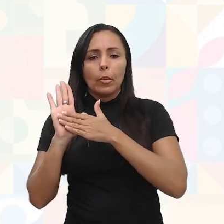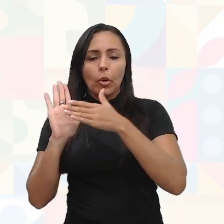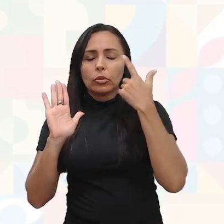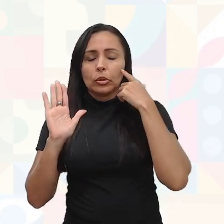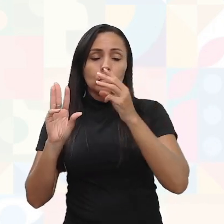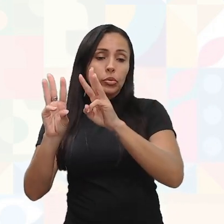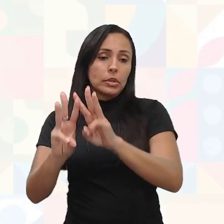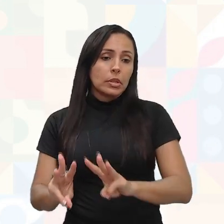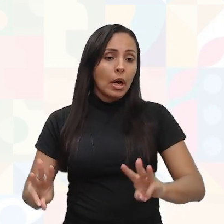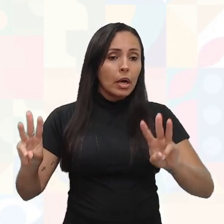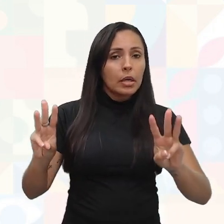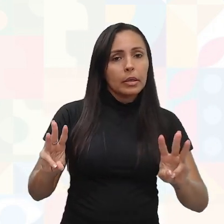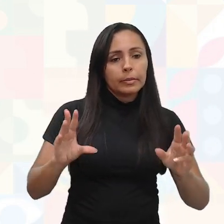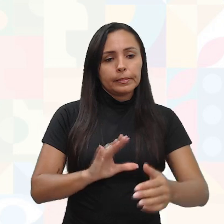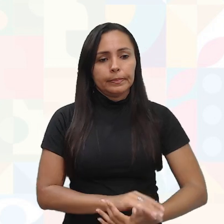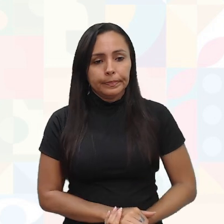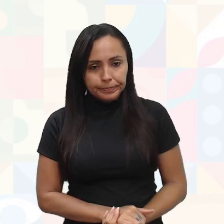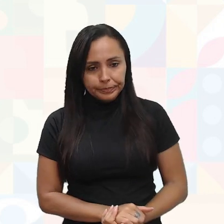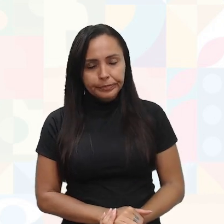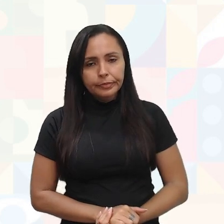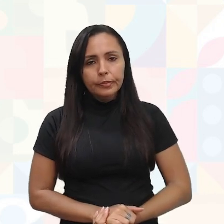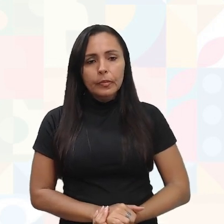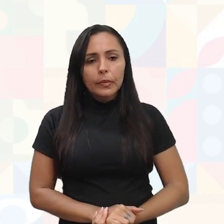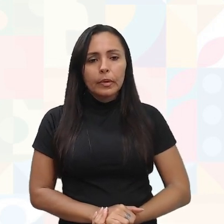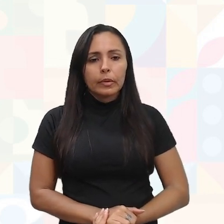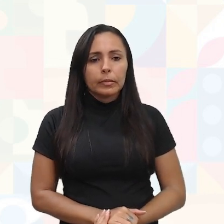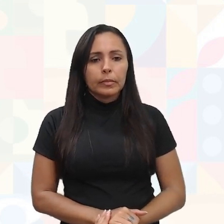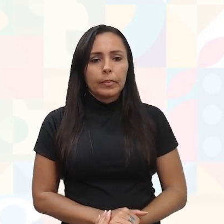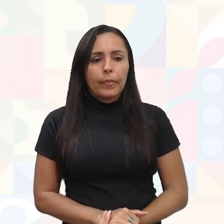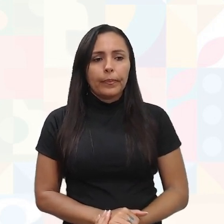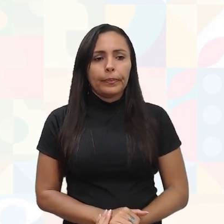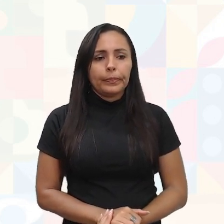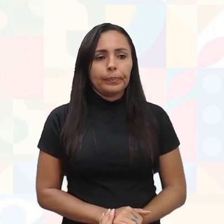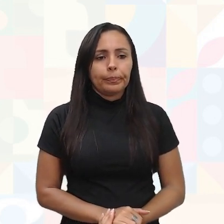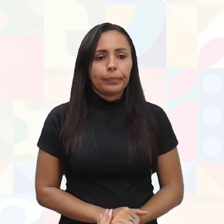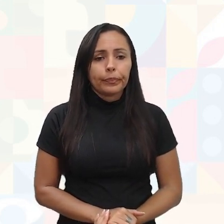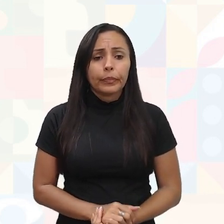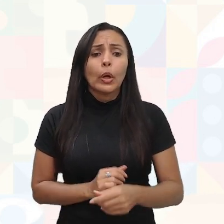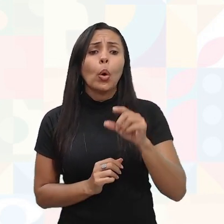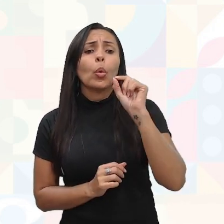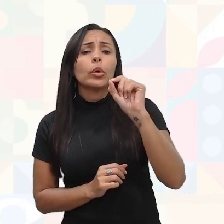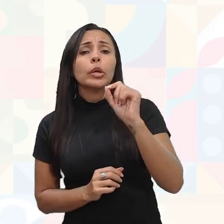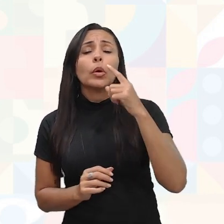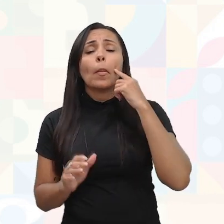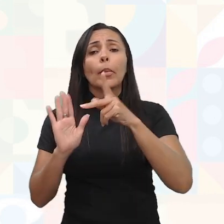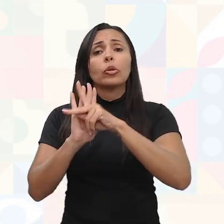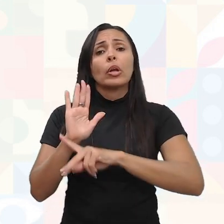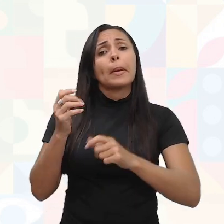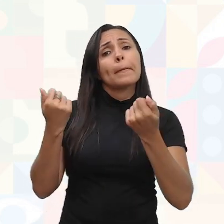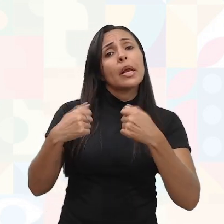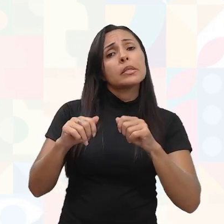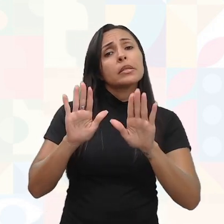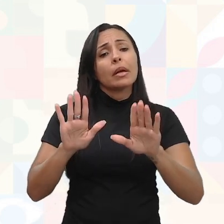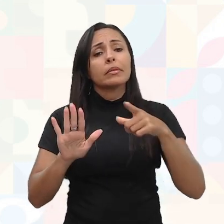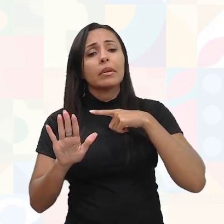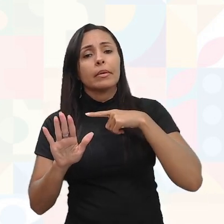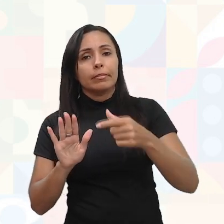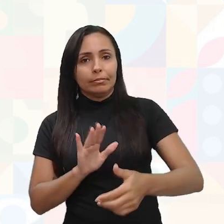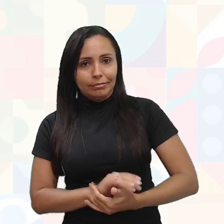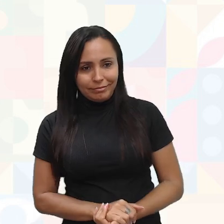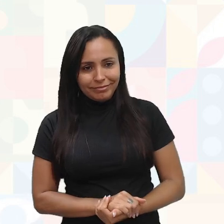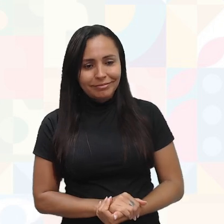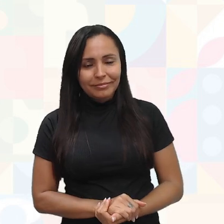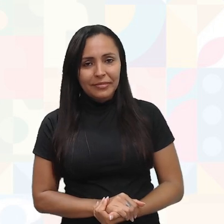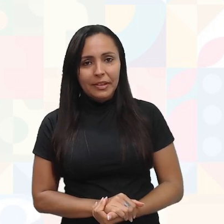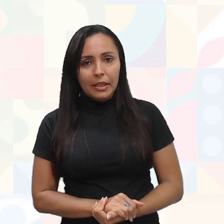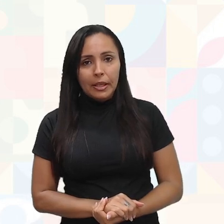vá codificar as páginas HTML e CSS, certo? O que o projeto precisa ter? né? Aí a